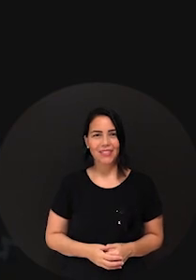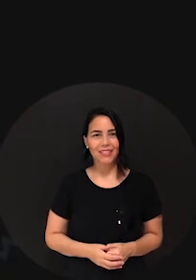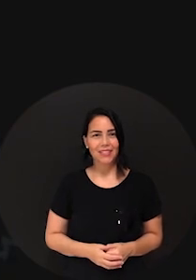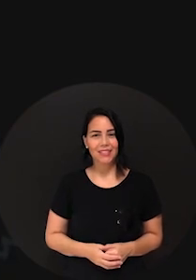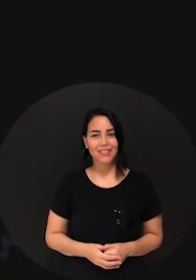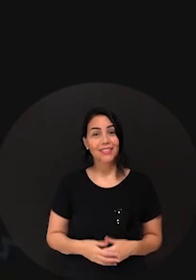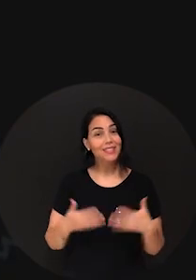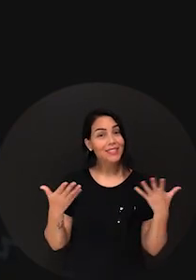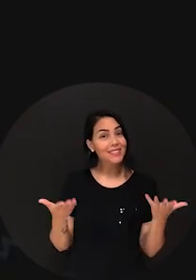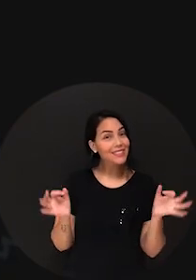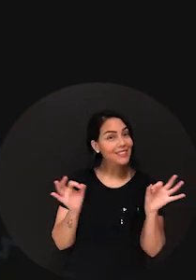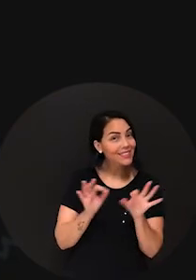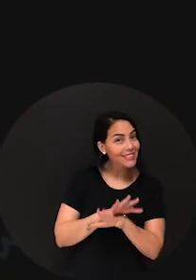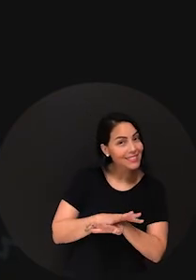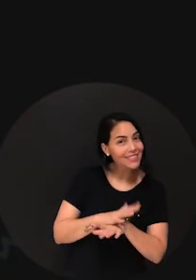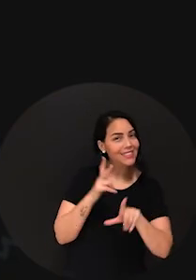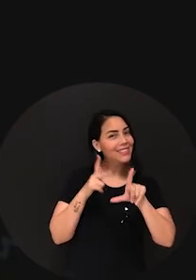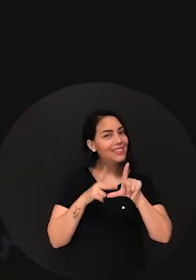Fechou, então?